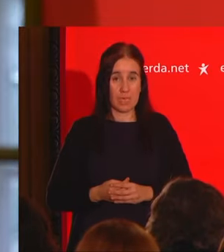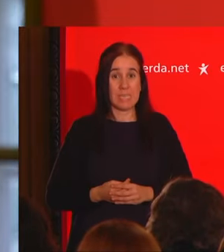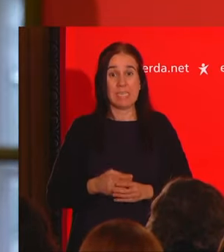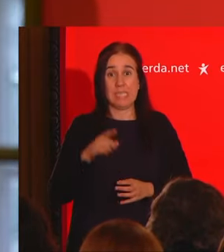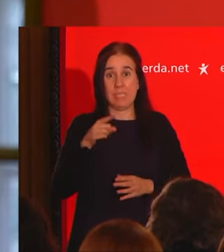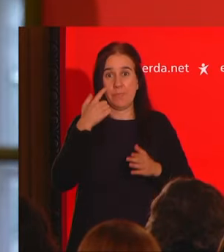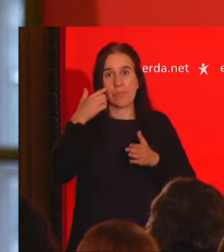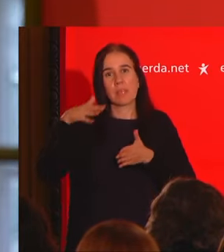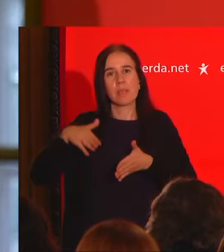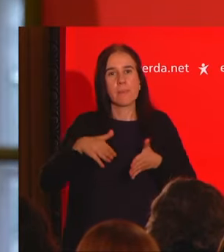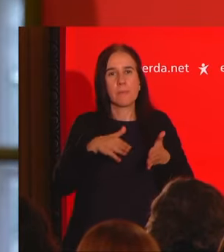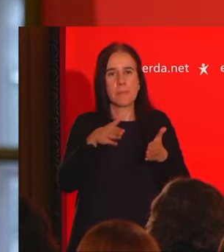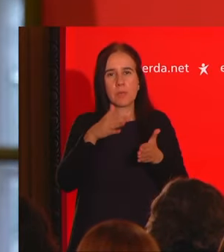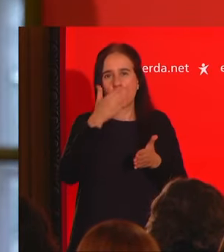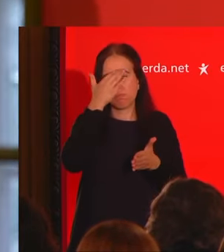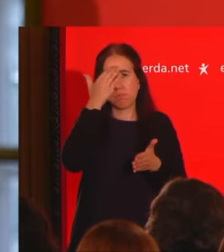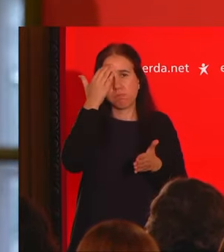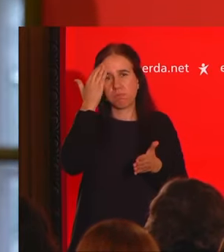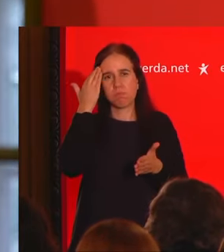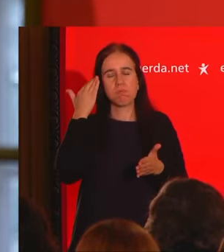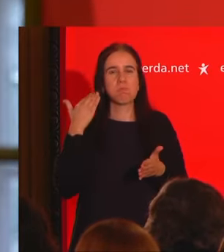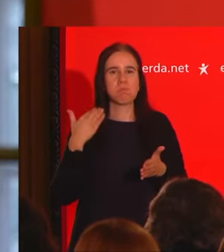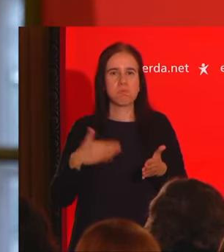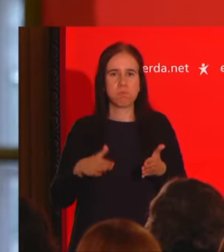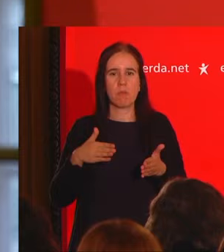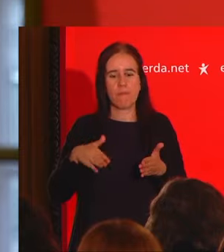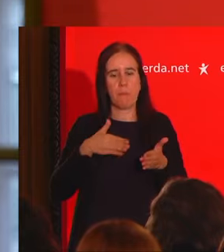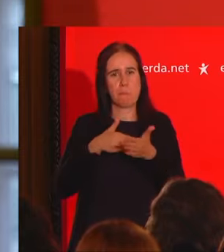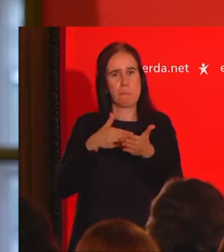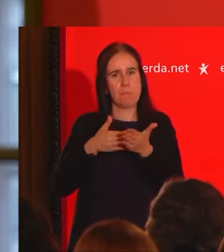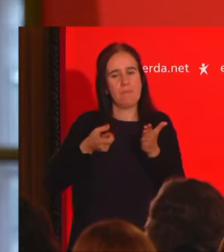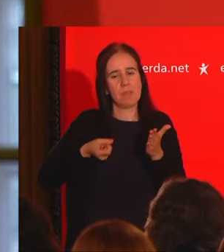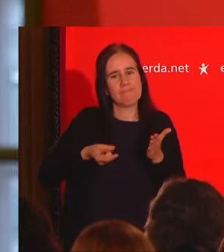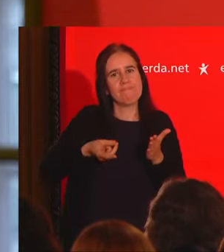Este caminho é muito difícil e terá muitos obstáculos.